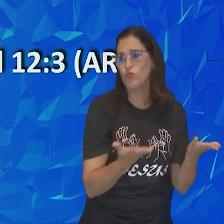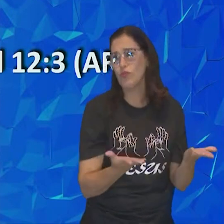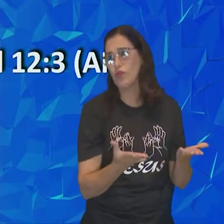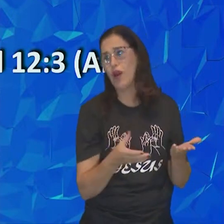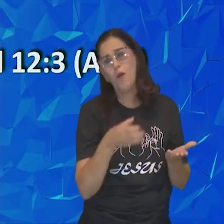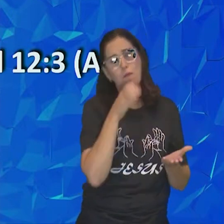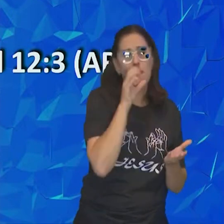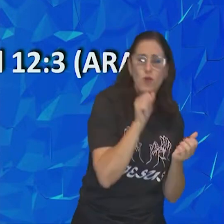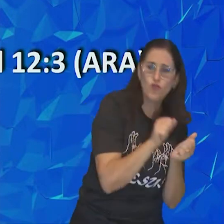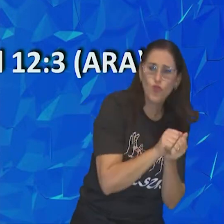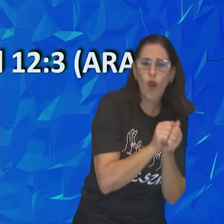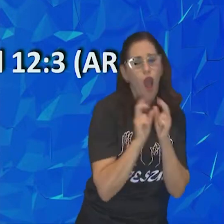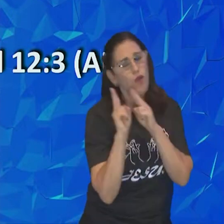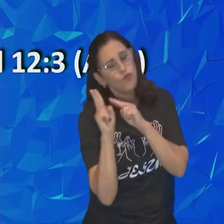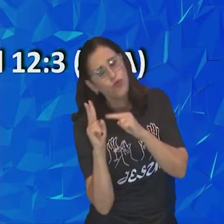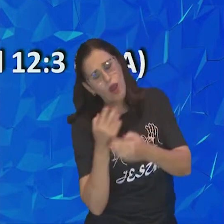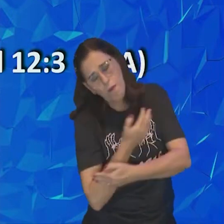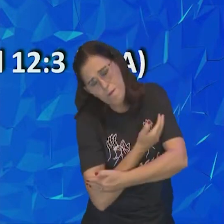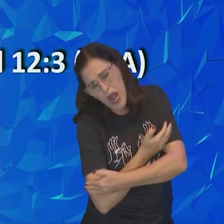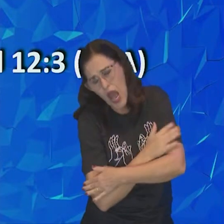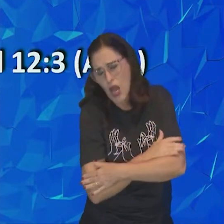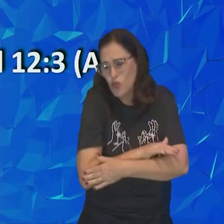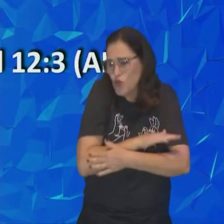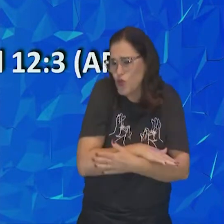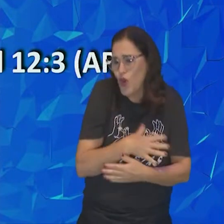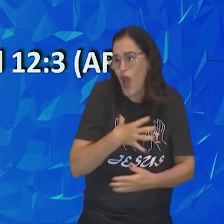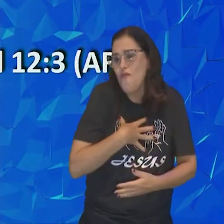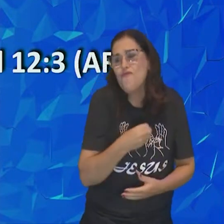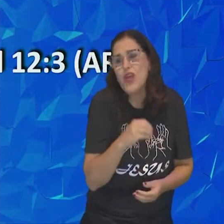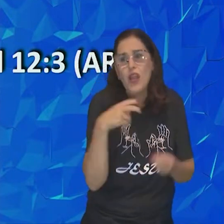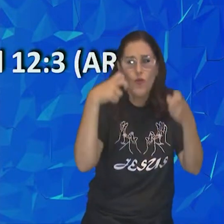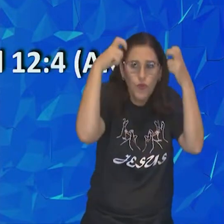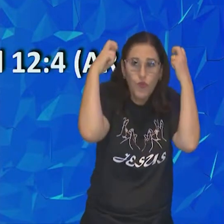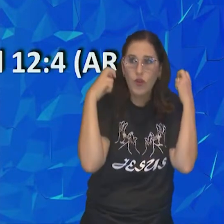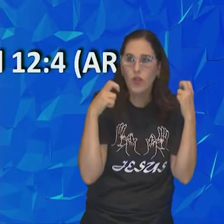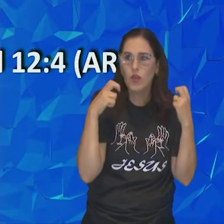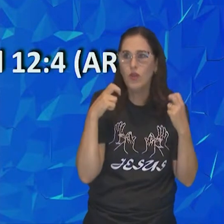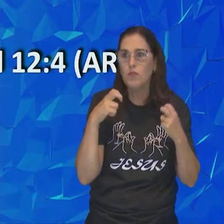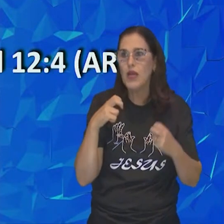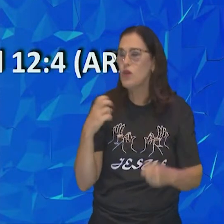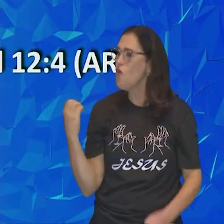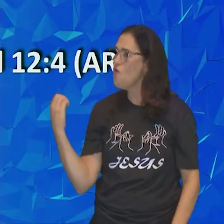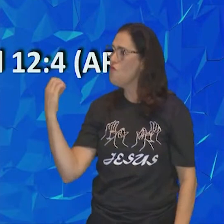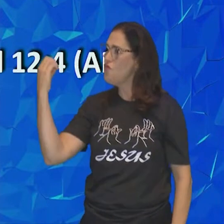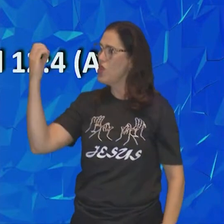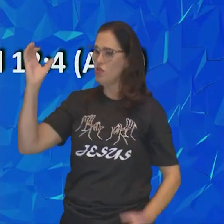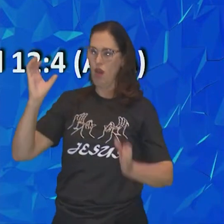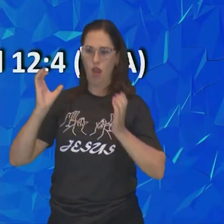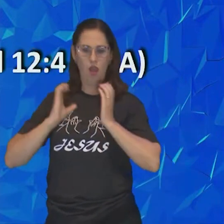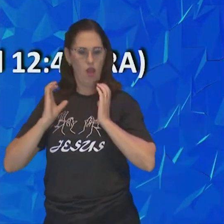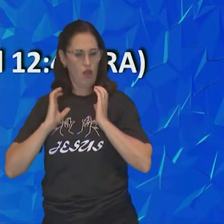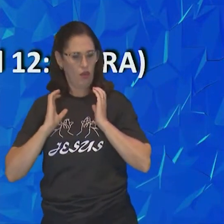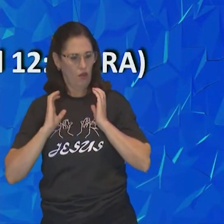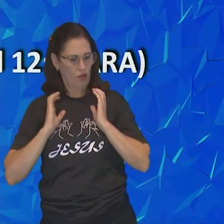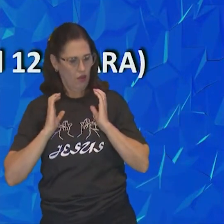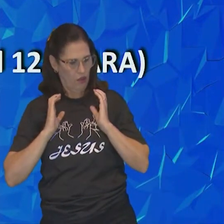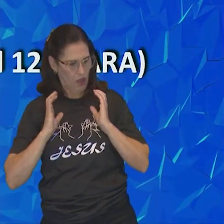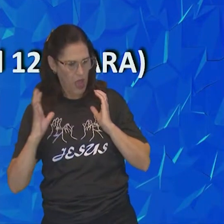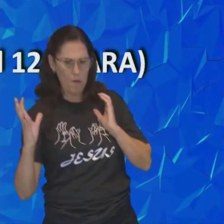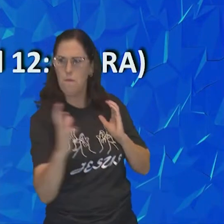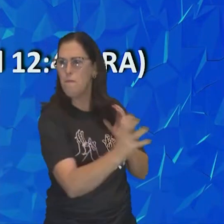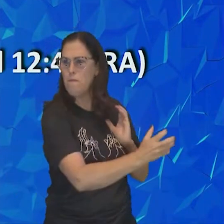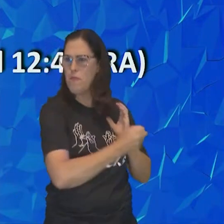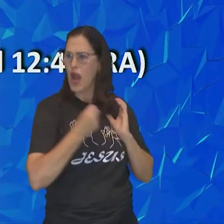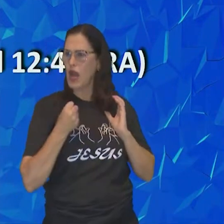copo bebia, dormia nos seus braços e a tinha como filha. Mas vindo um viajante, o homem rico, não quis este tomar as